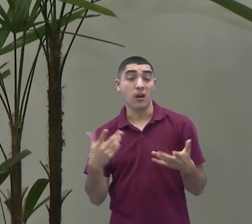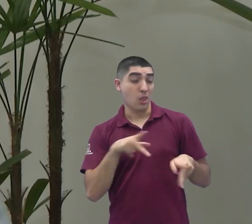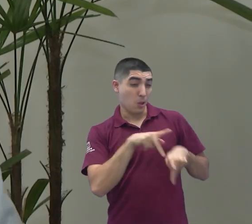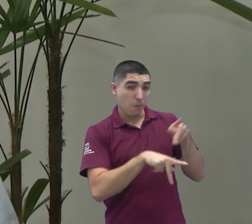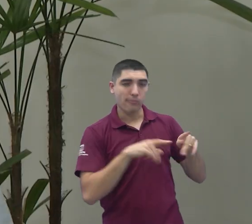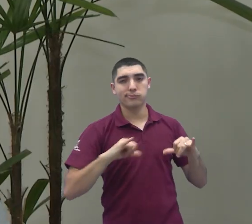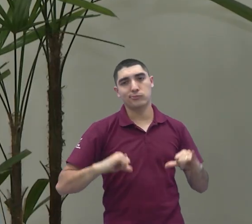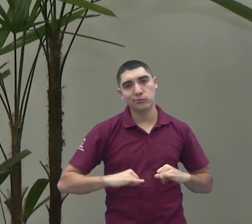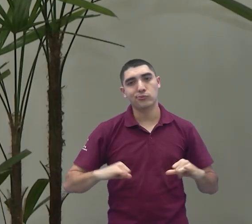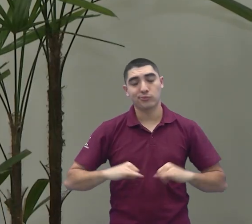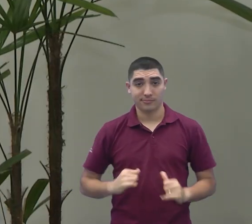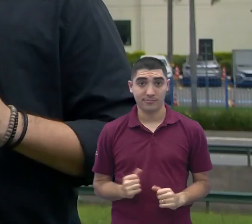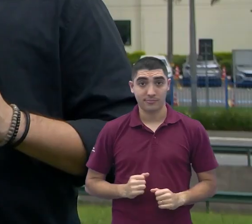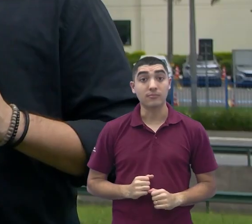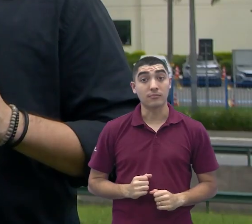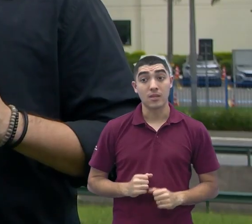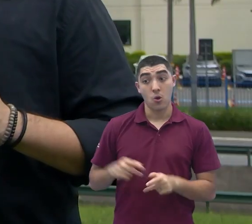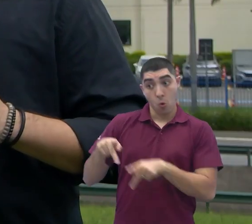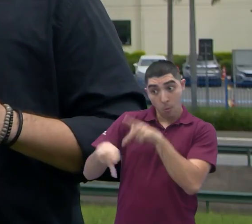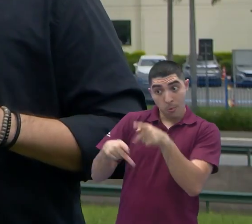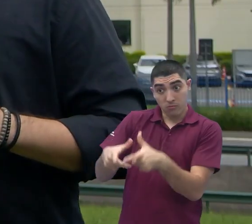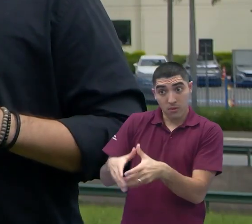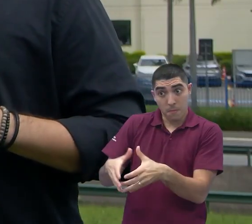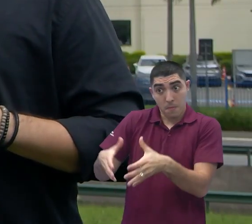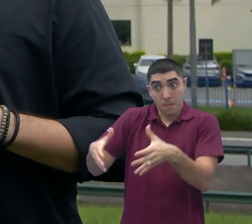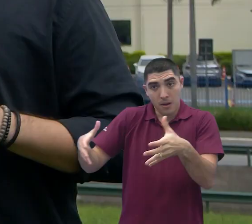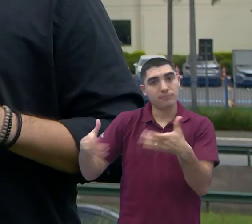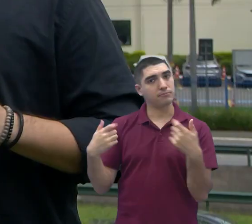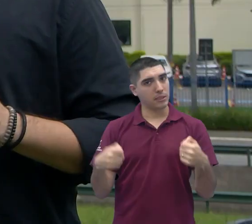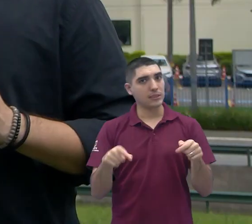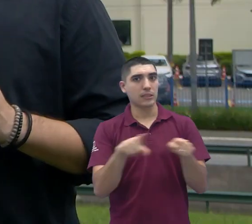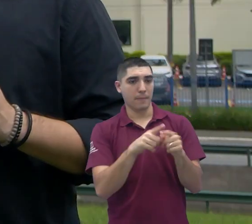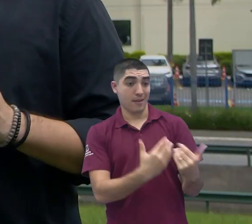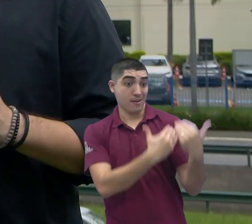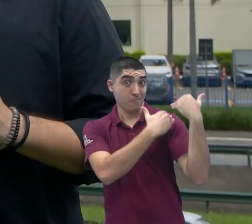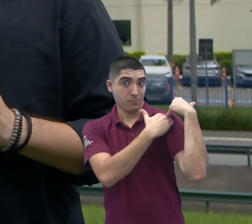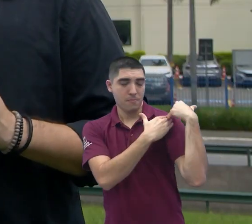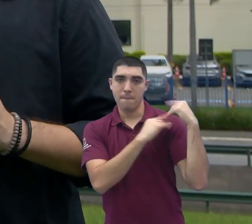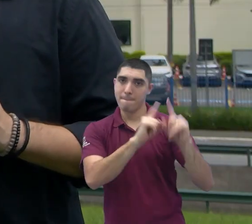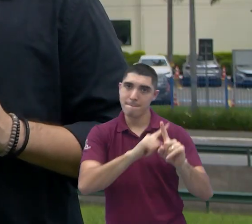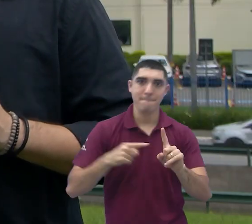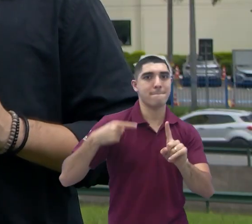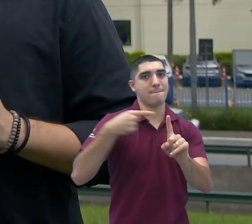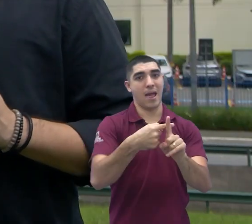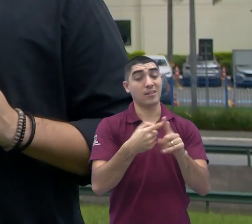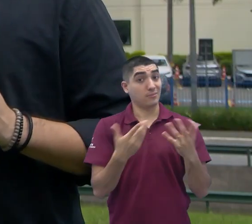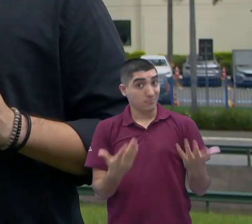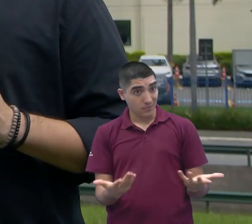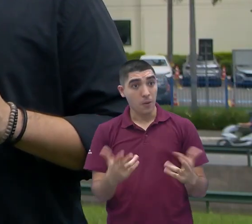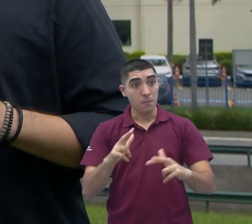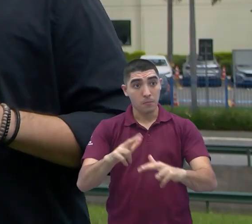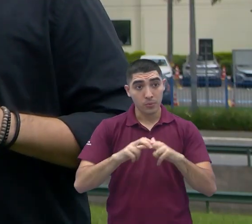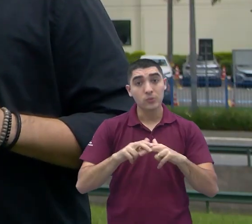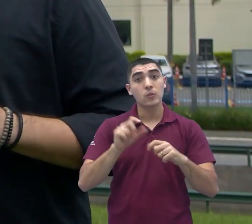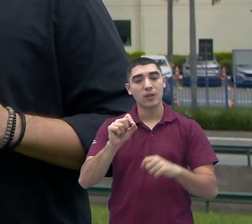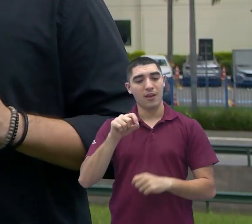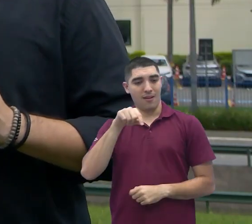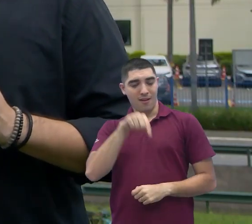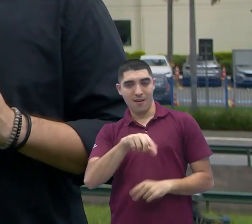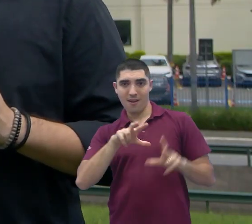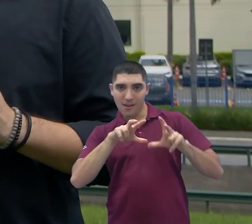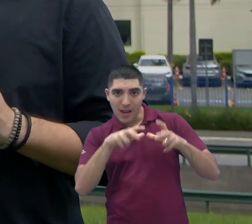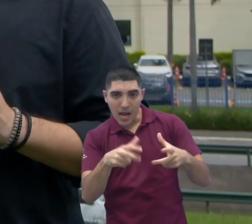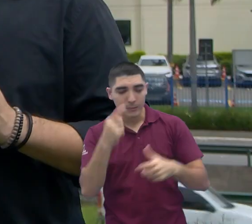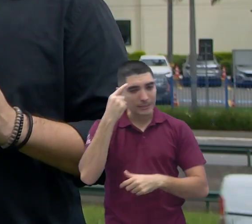e a população era prejudicada. Crescer em população é também crescer em responsabilidades. E assim como a cidade, o